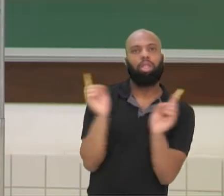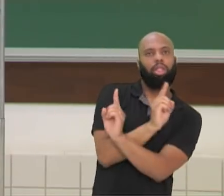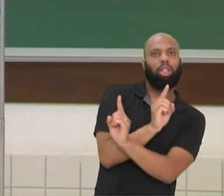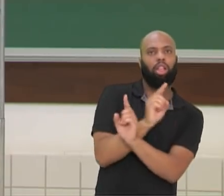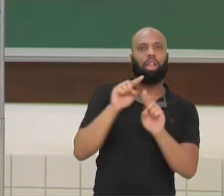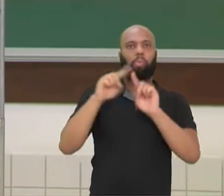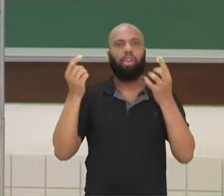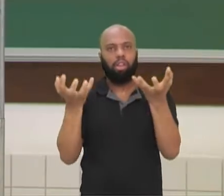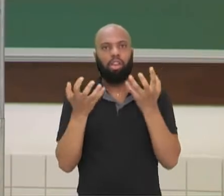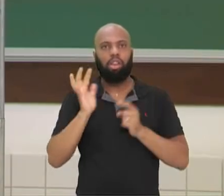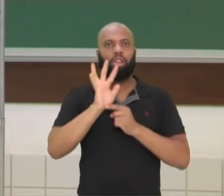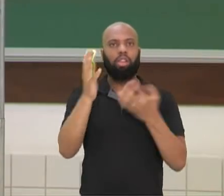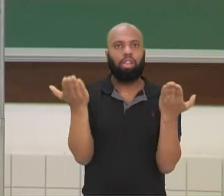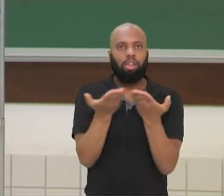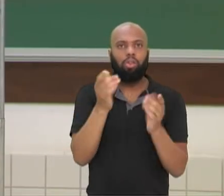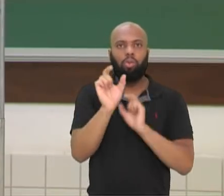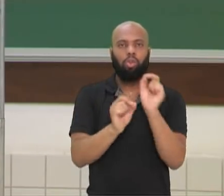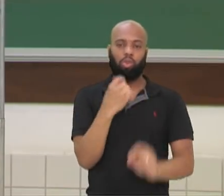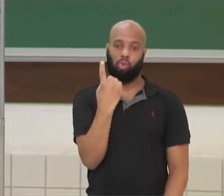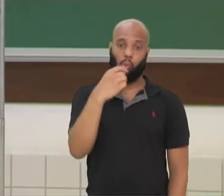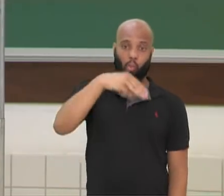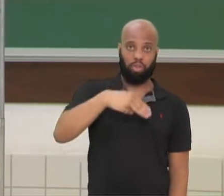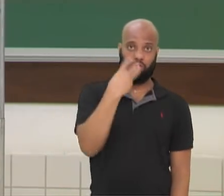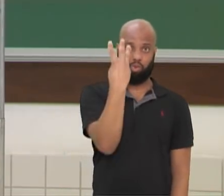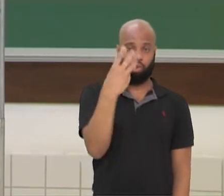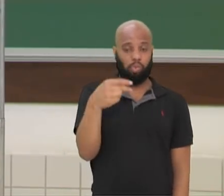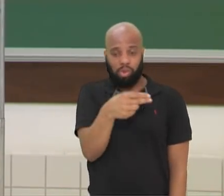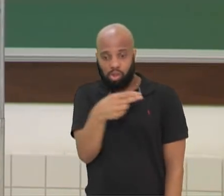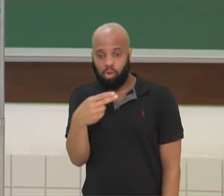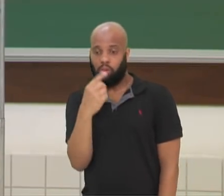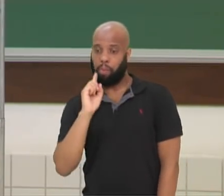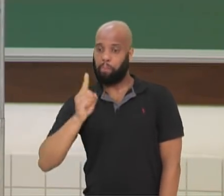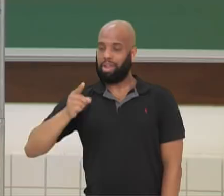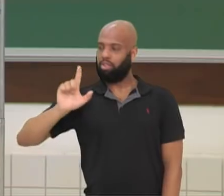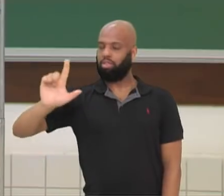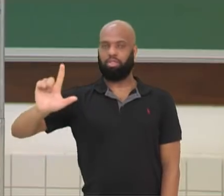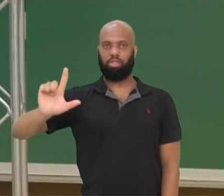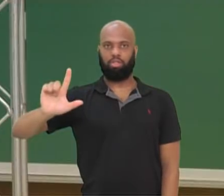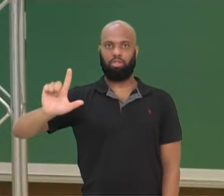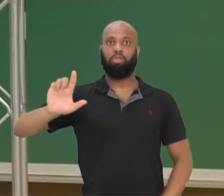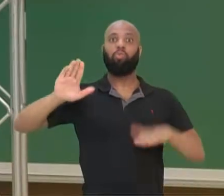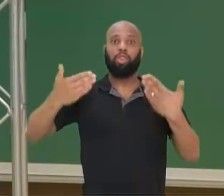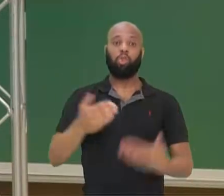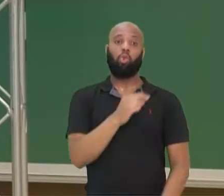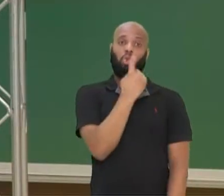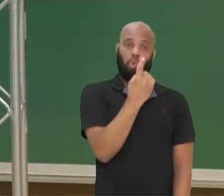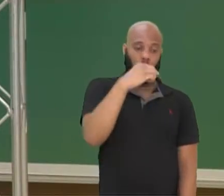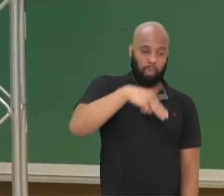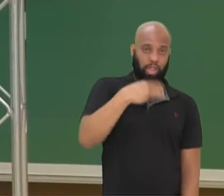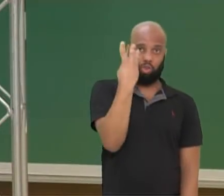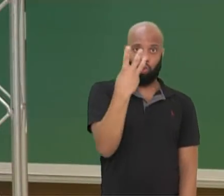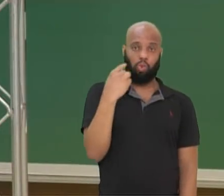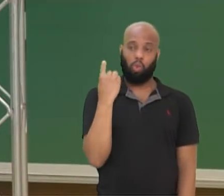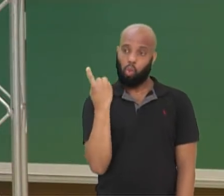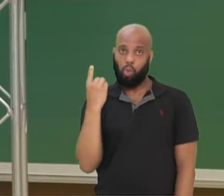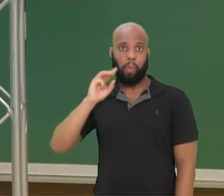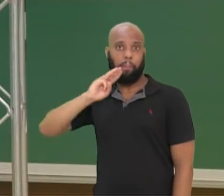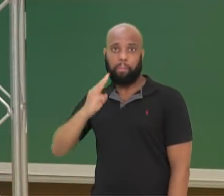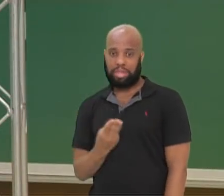Mas o que eu quero deixar para você agora é o seguinte: 1 metro cúbico é 1.000 litros. Se 1 metro cúbico é 1 milhão de centímetros